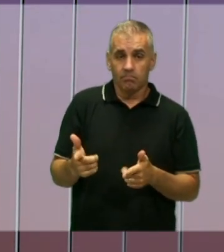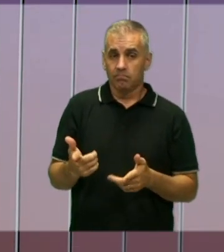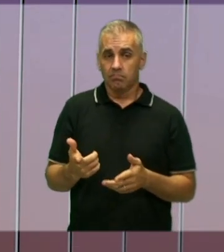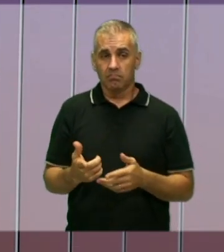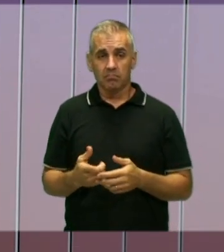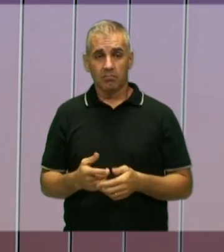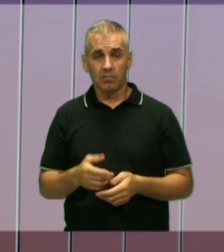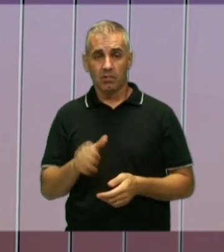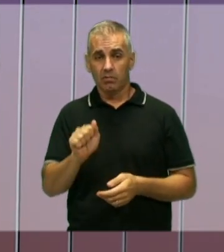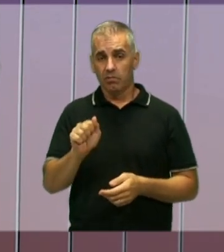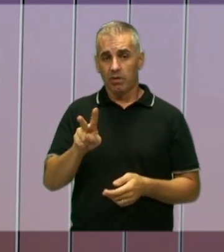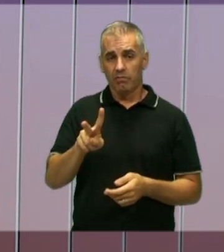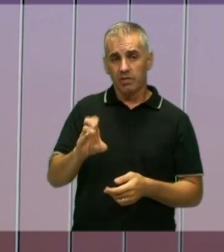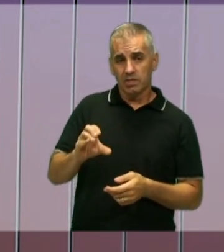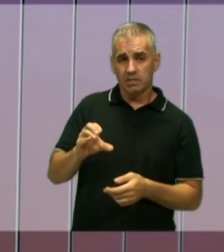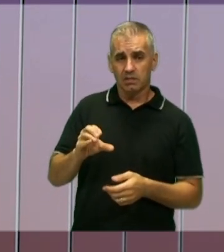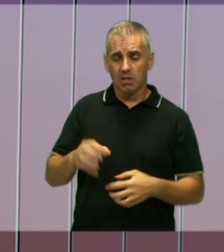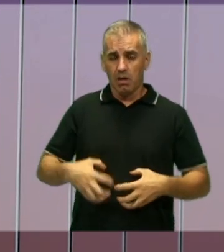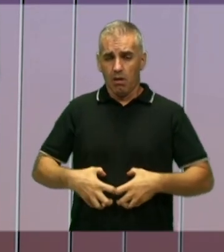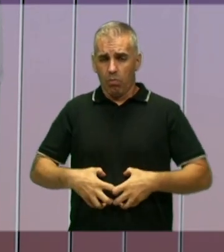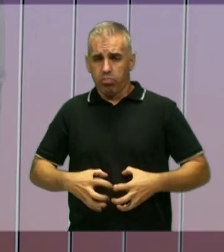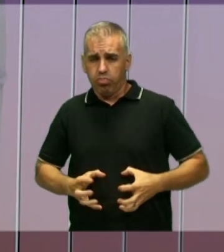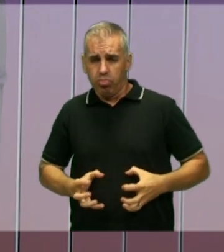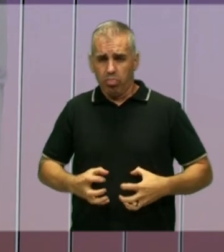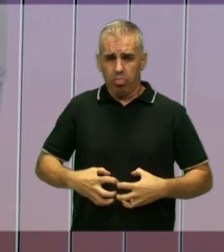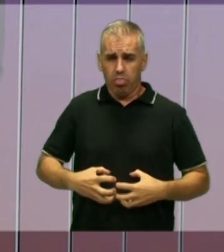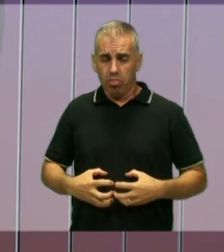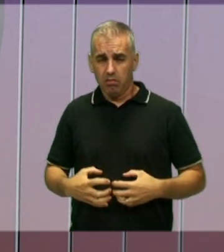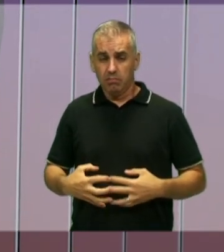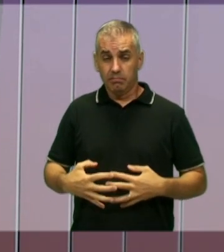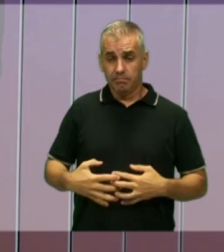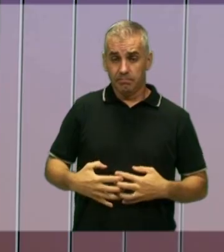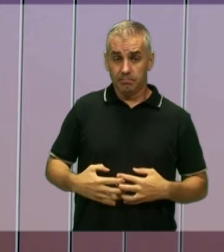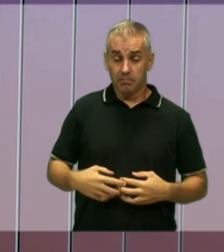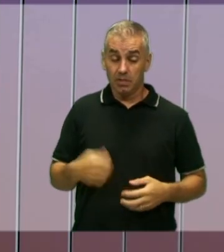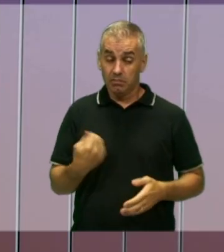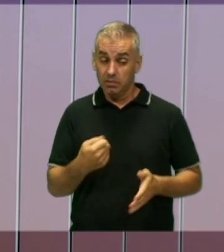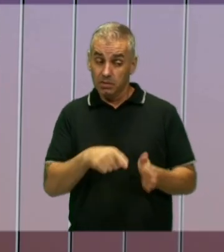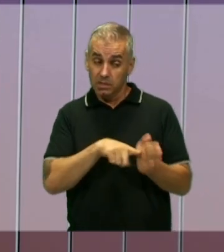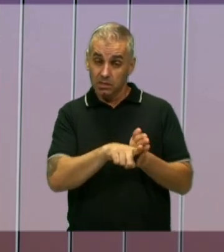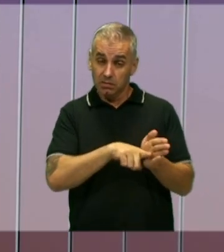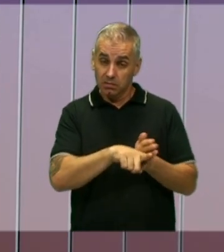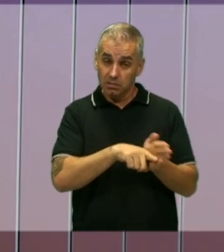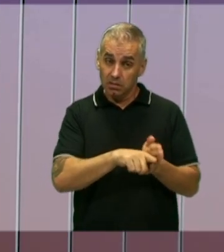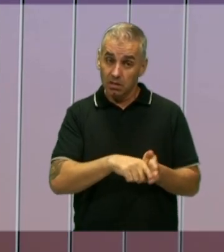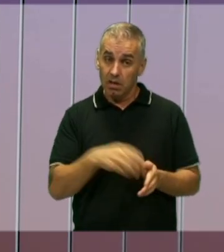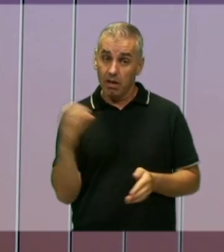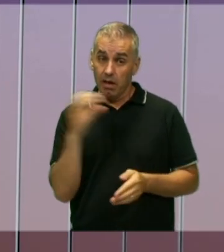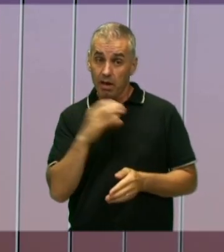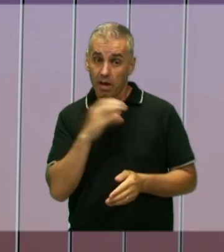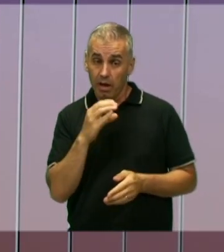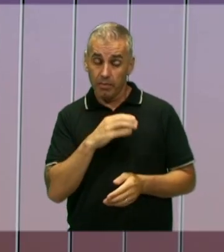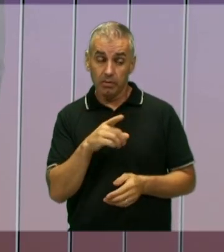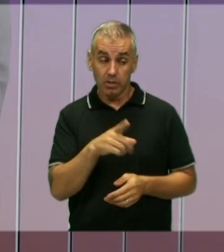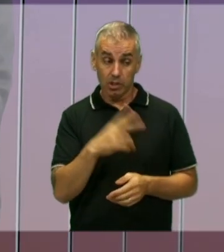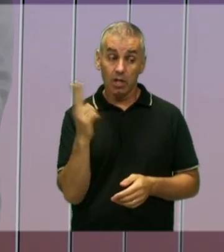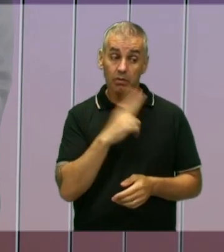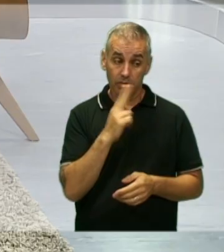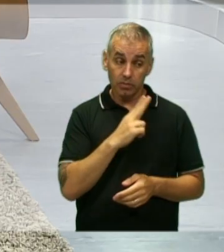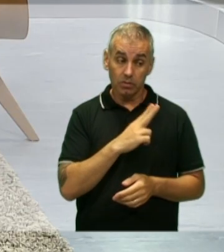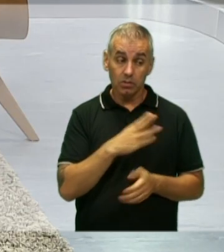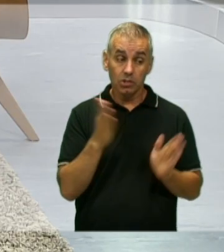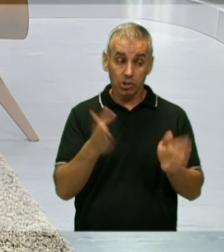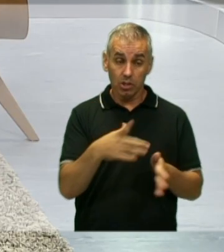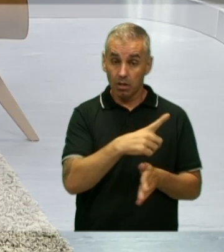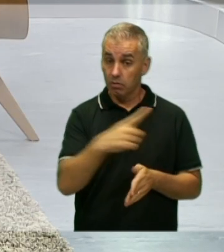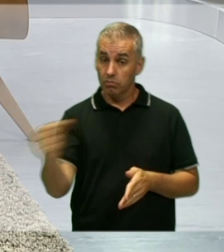um AVC, né, um abdômen agudo, enfim, ela precisa ser avaliada o mais rápido possível para que a pessoa diga para ela, isso é uma emergência e tu já vai entrar. E